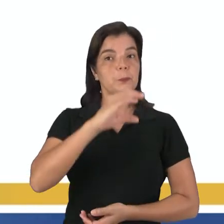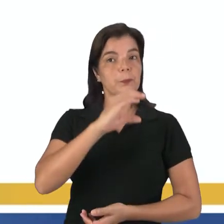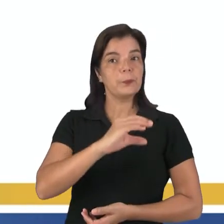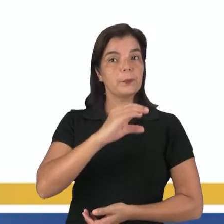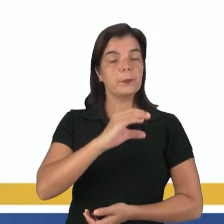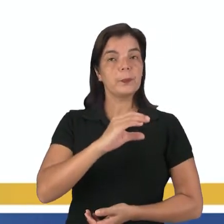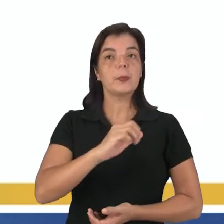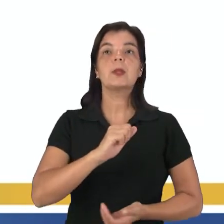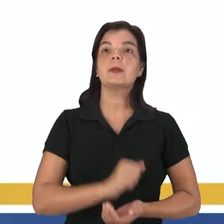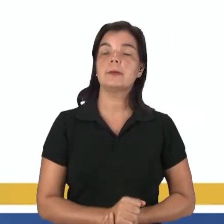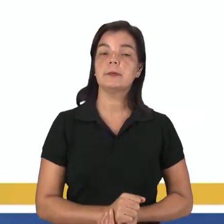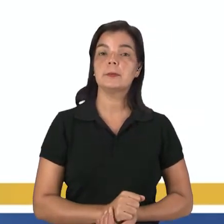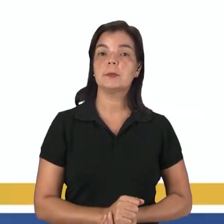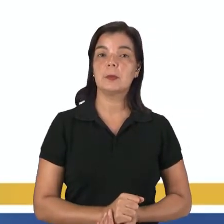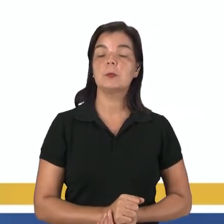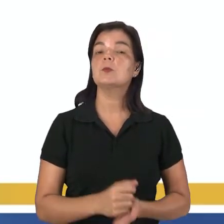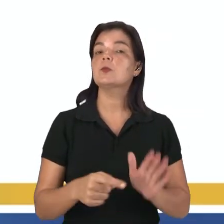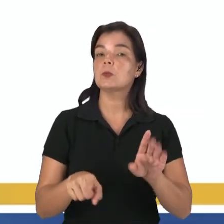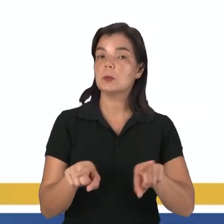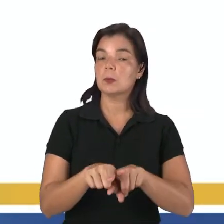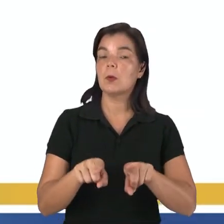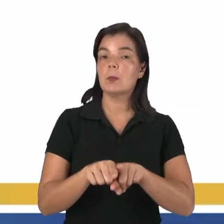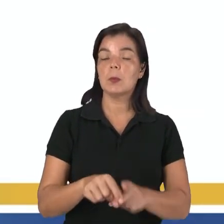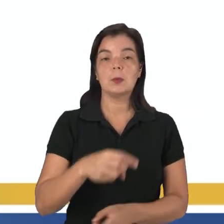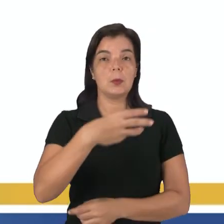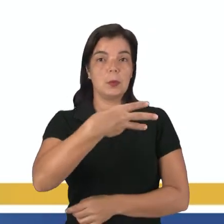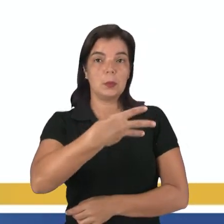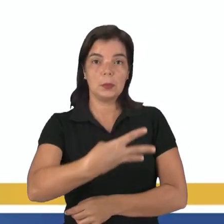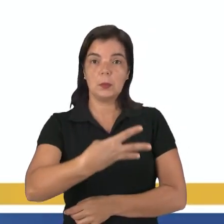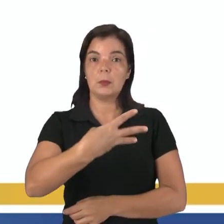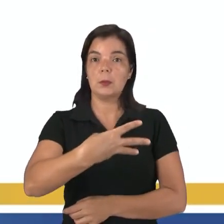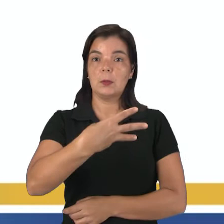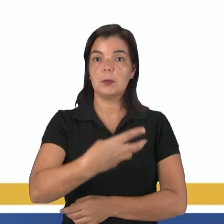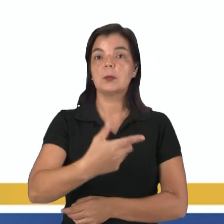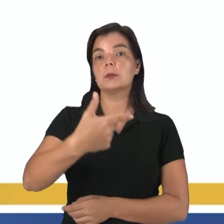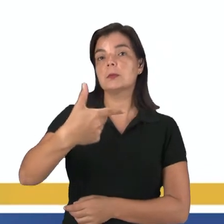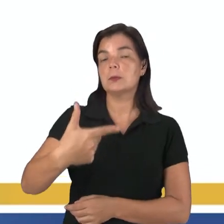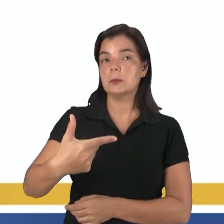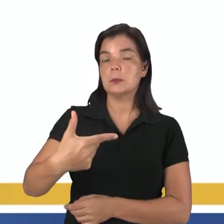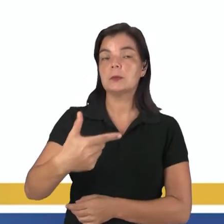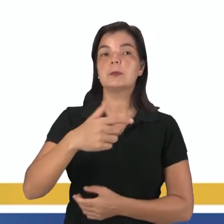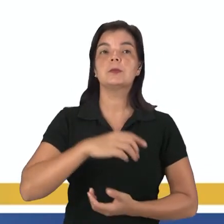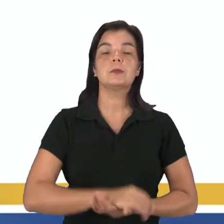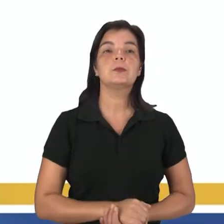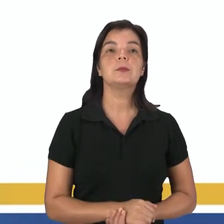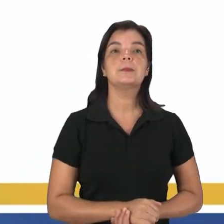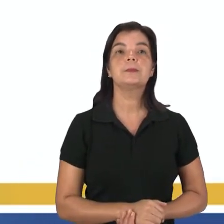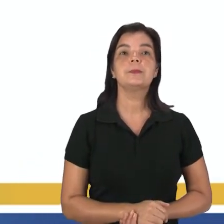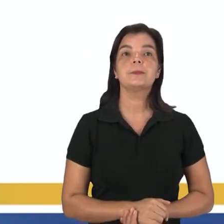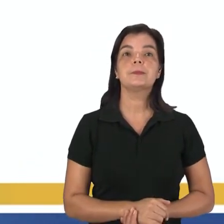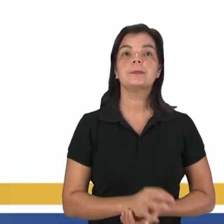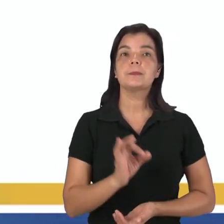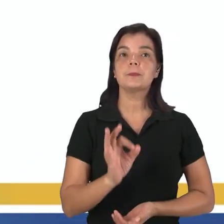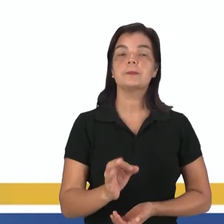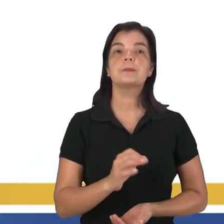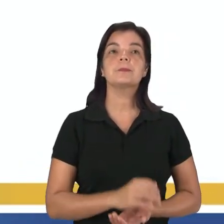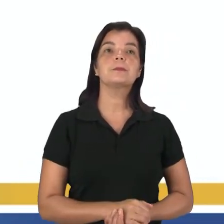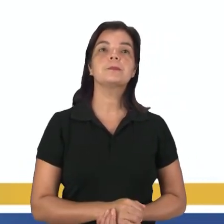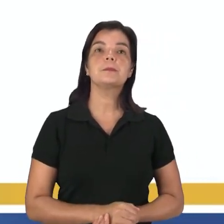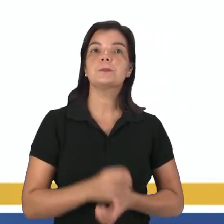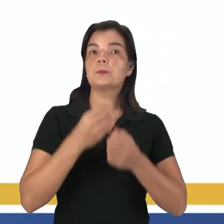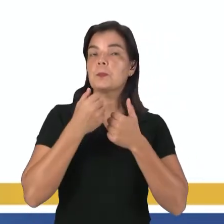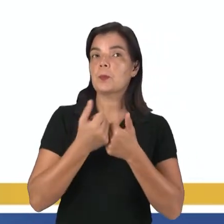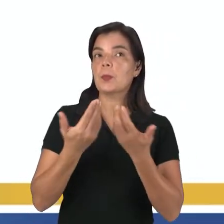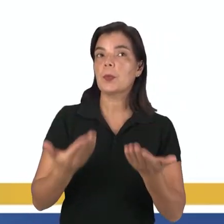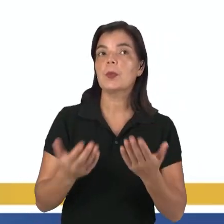nós temos também o ponto c que indica o vértice deste triângulo e ele tem coordenadas 32 certo